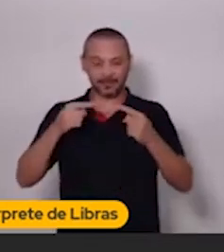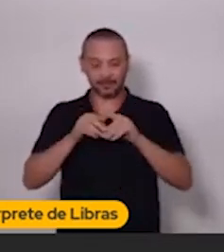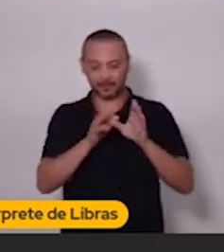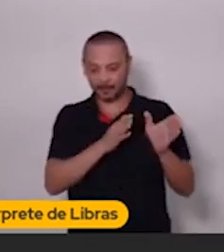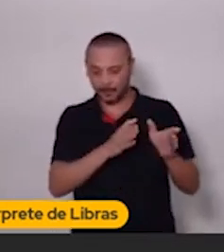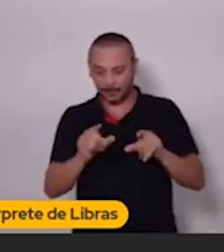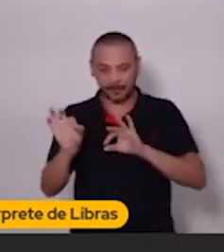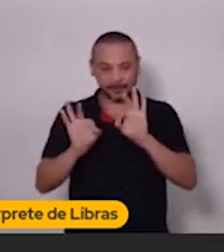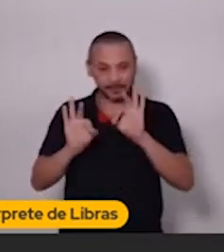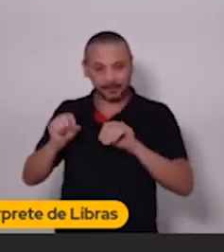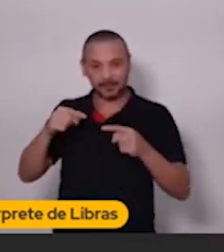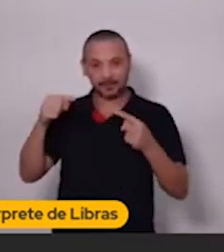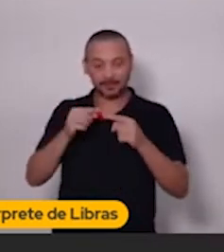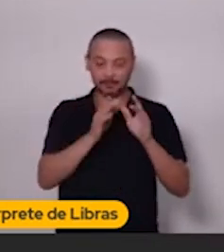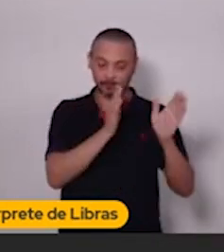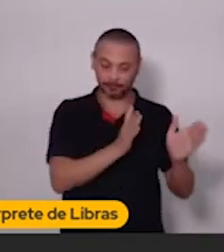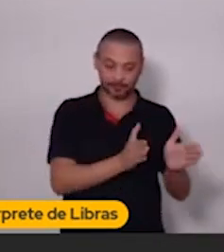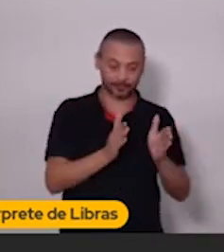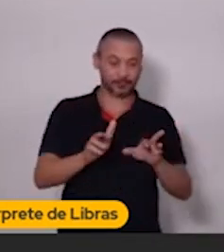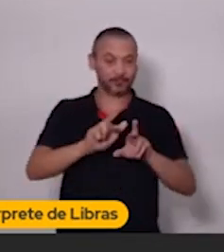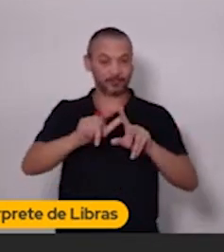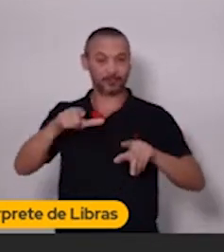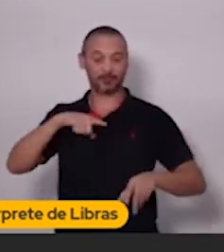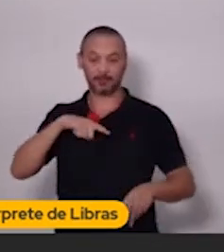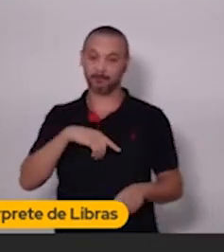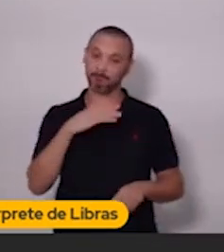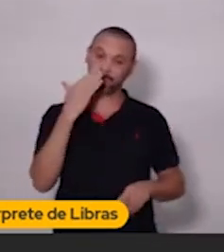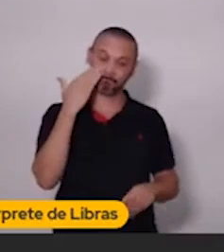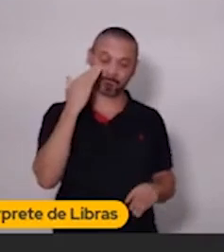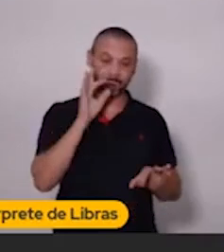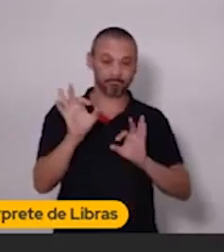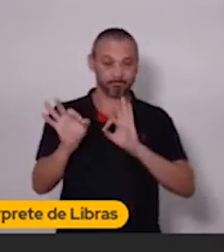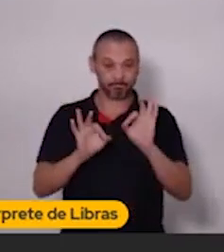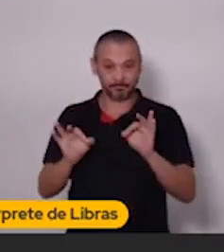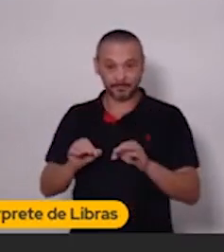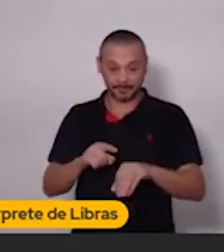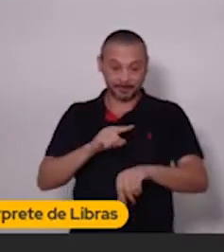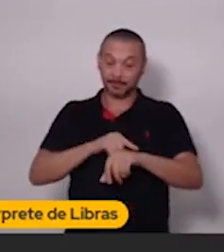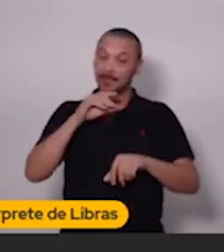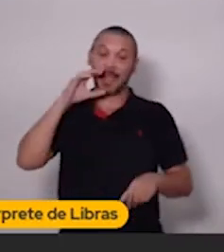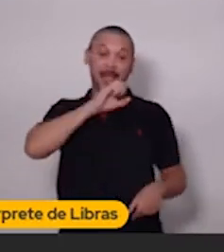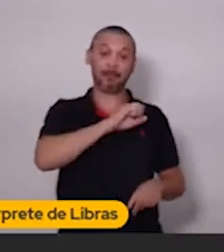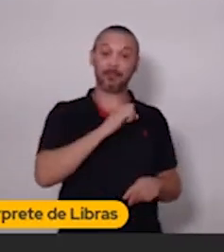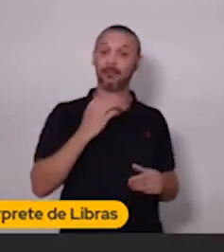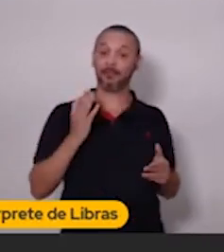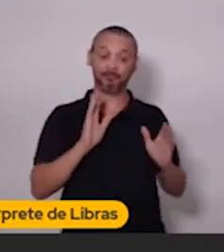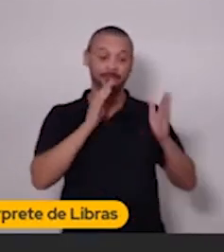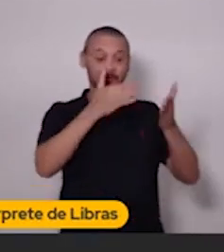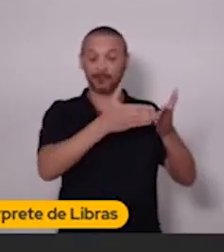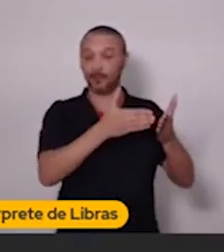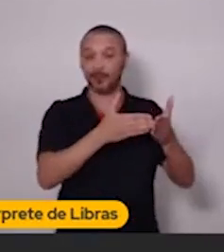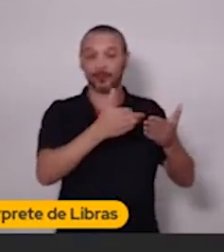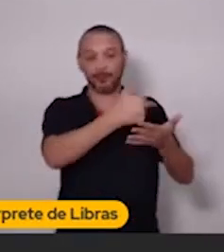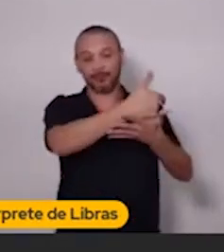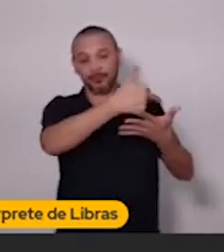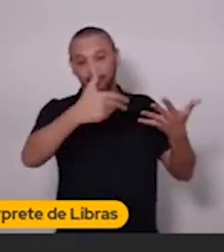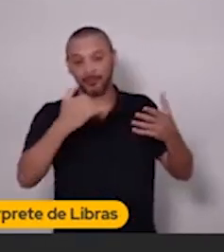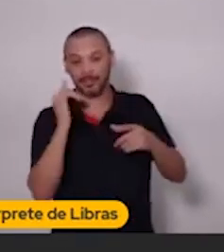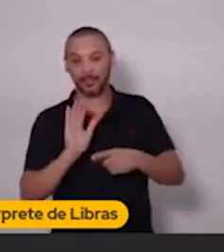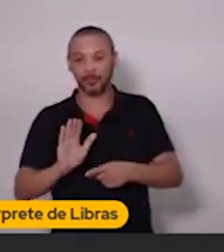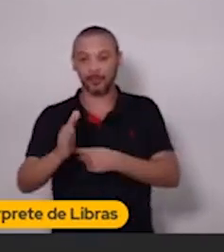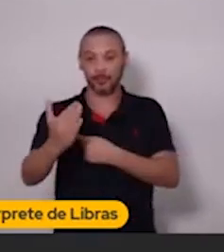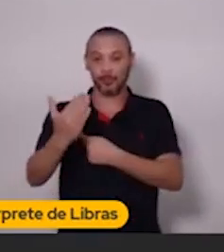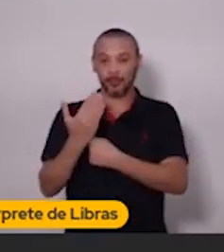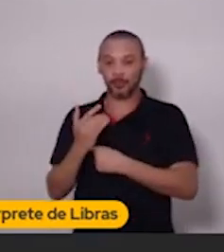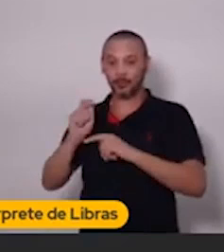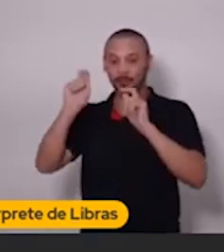que envolve muitas etapas. E a gente tem pouco tempo. Então, eu diria para focar em algumas coisas que podem ajudar bastante, independente do